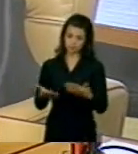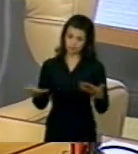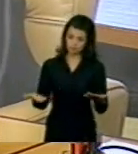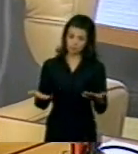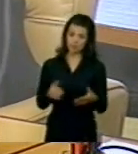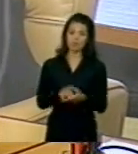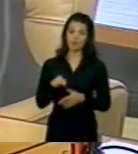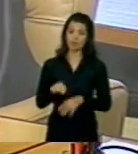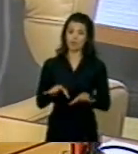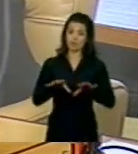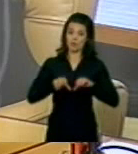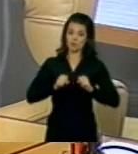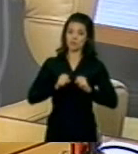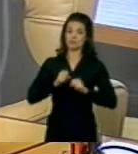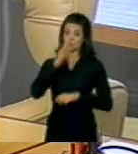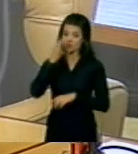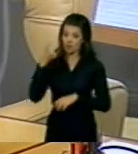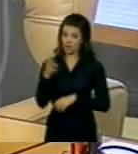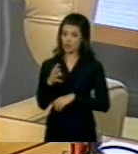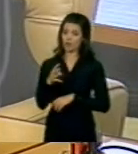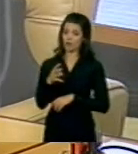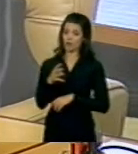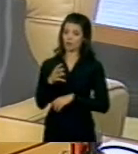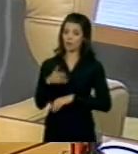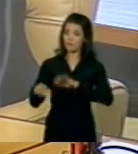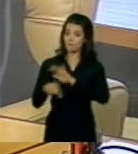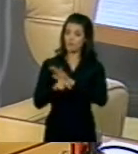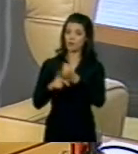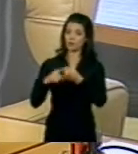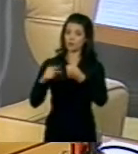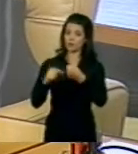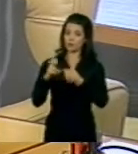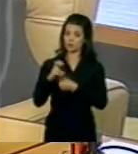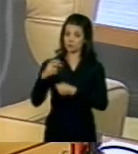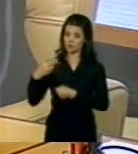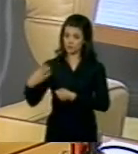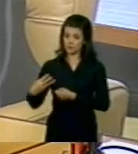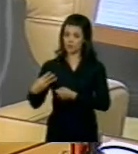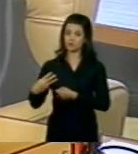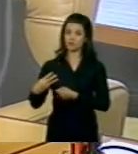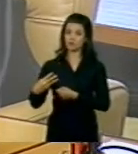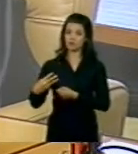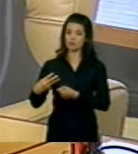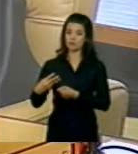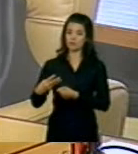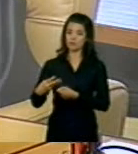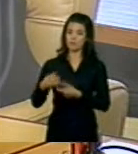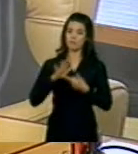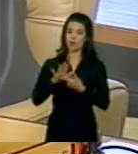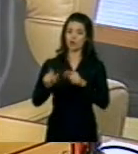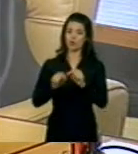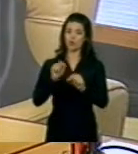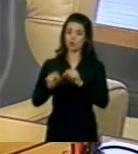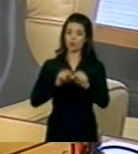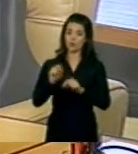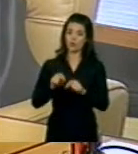da denúncia, que está previsto nesse parágrafo 3º do artigo 53, pressupõe a afirmação da